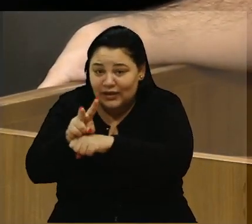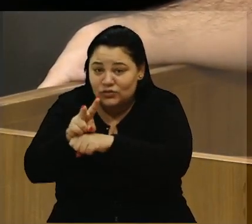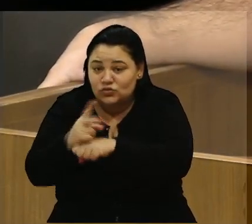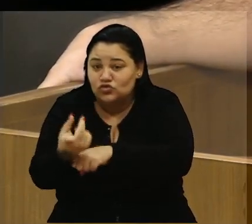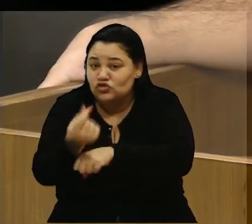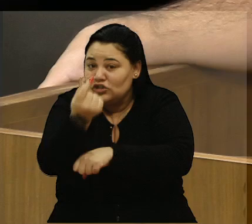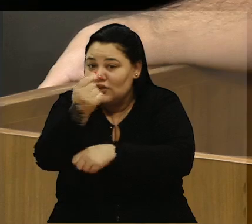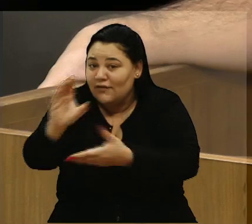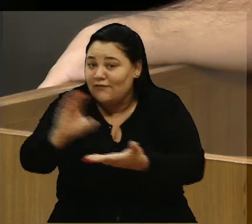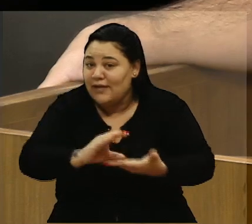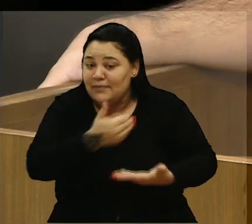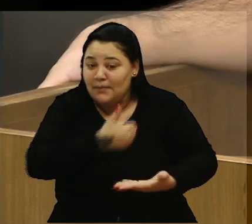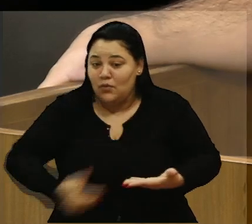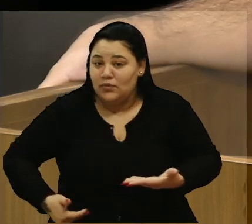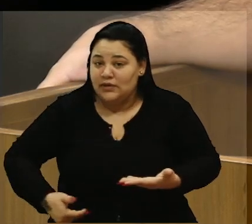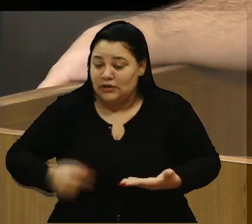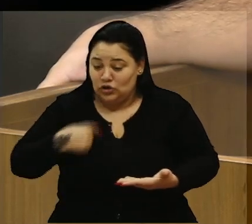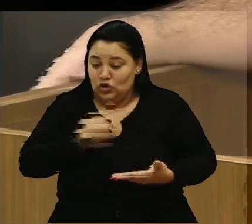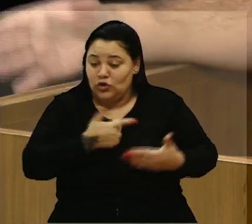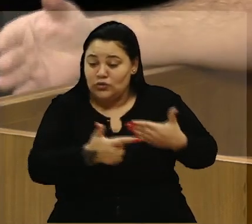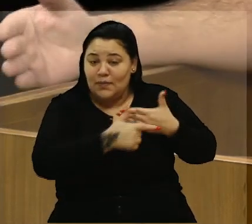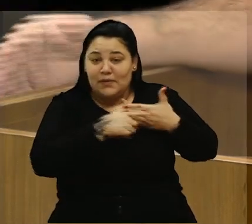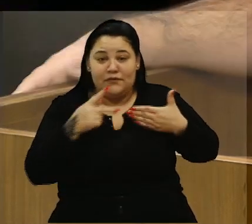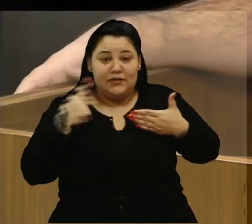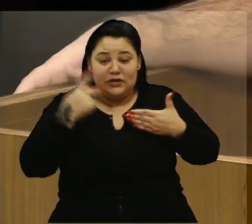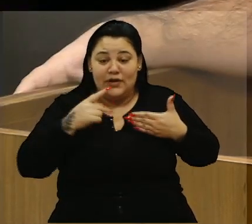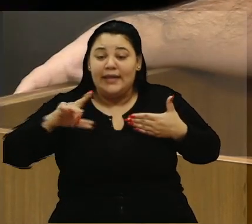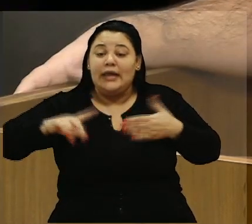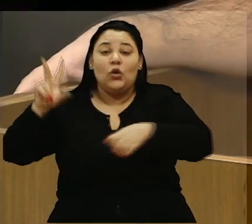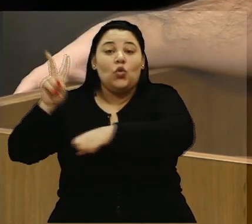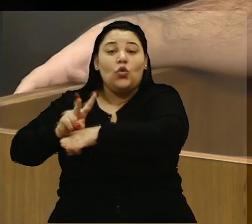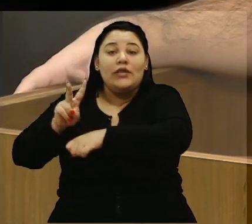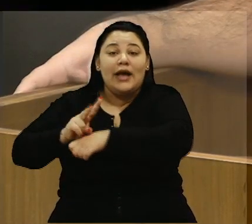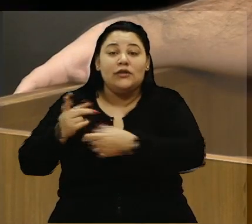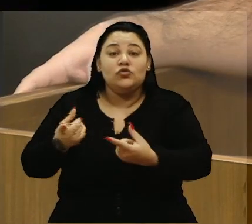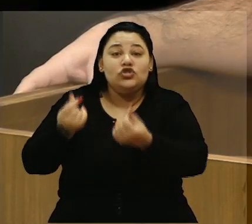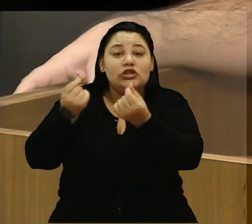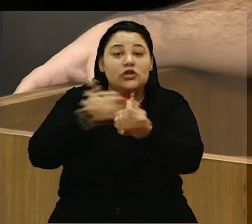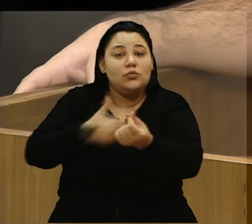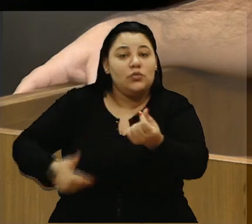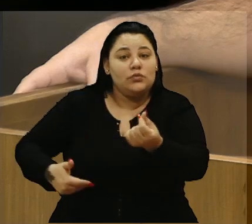Nós, enquanto função principal de vereador, é ter zelo pelo dinheiro público.